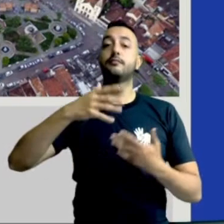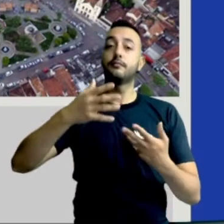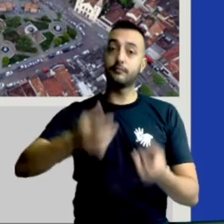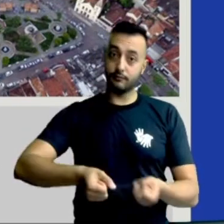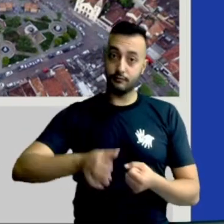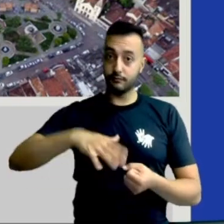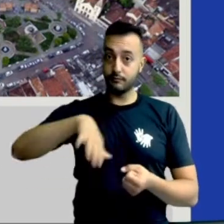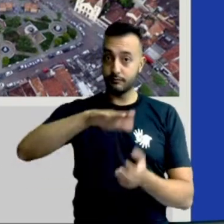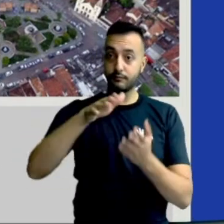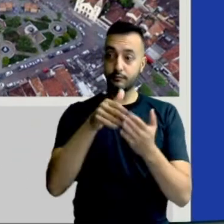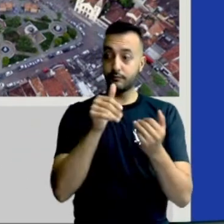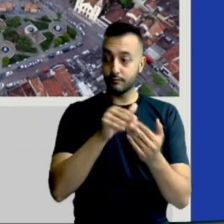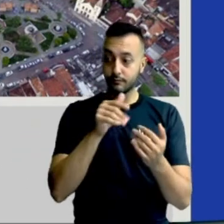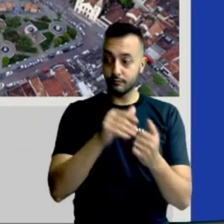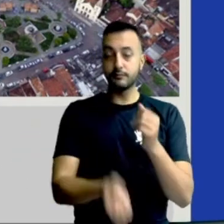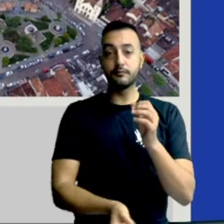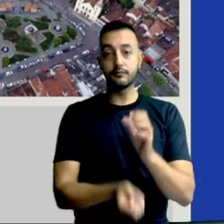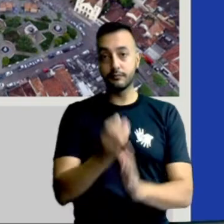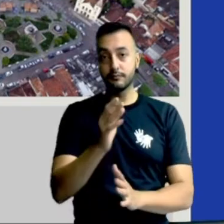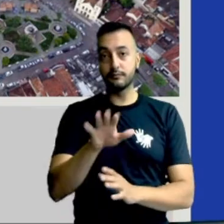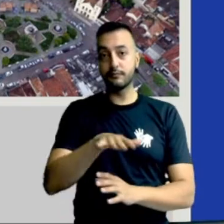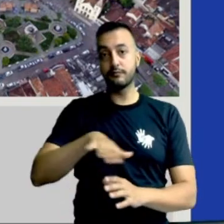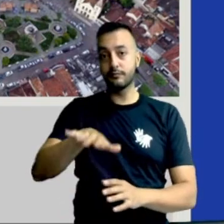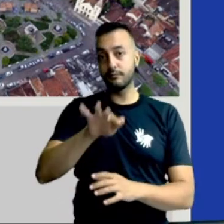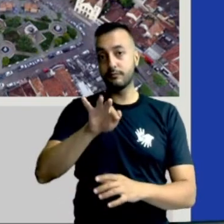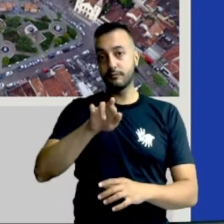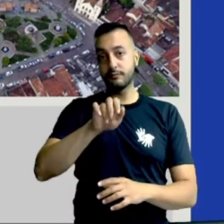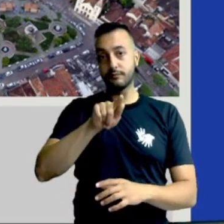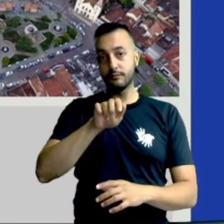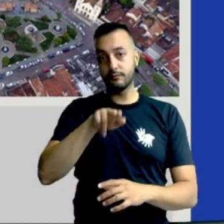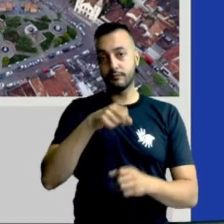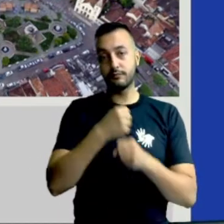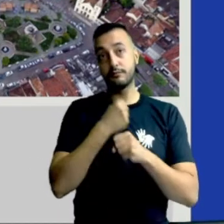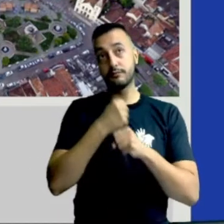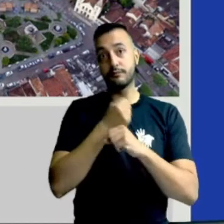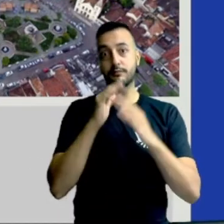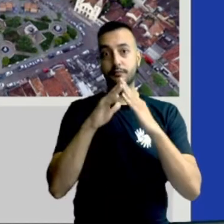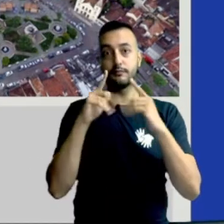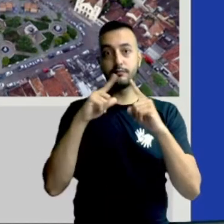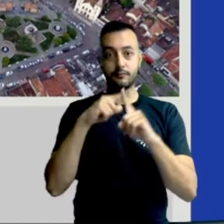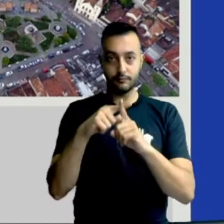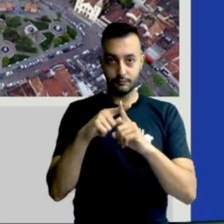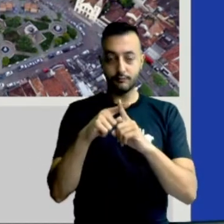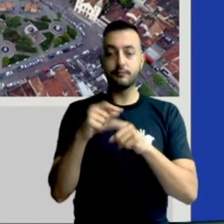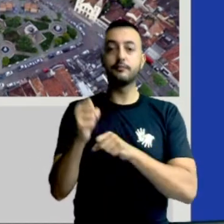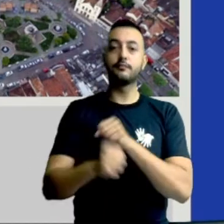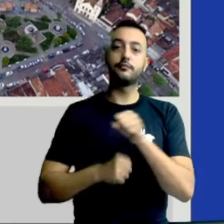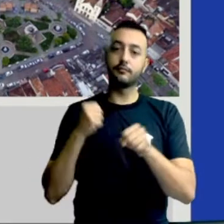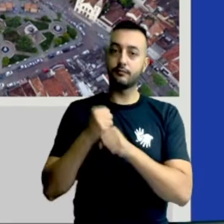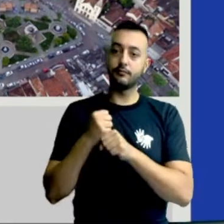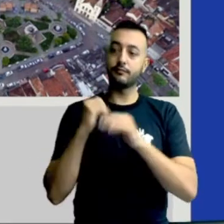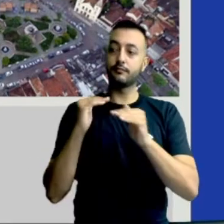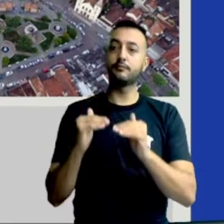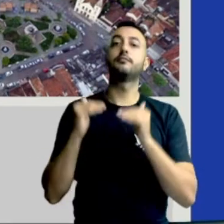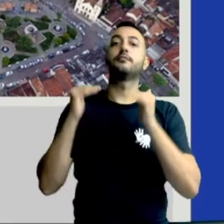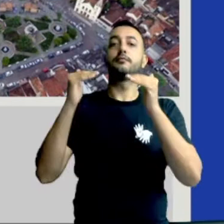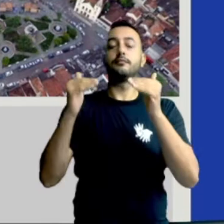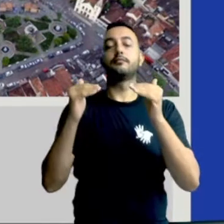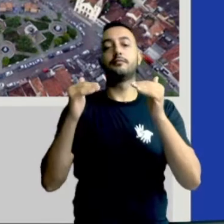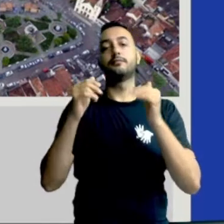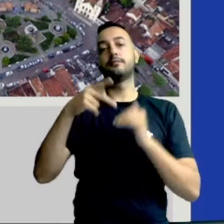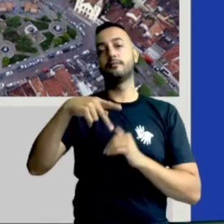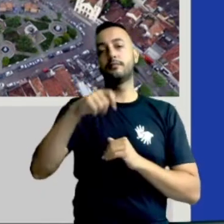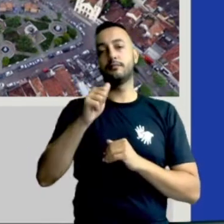moradores, criando ali uma freguesia. Por provisão do mesmo ano, foi elevada à categoria de